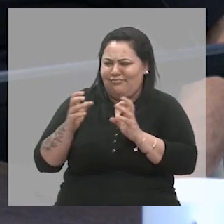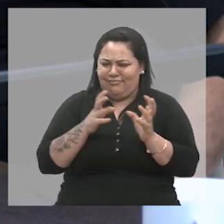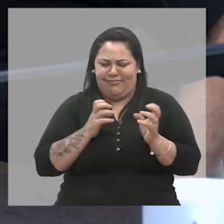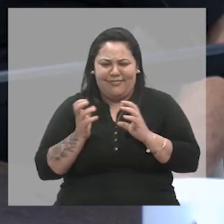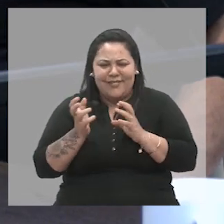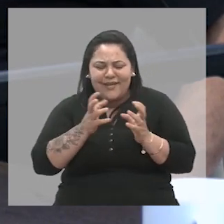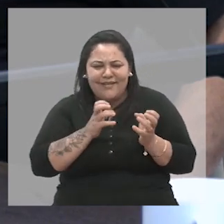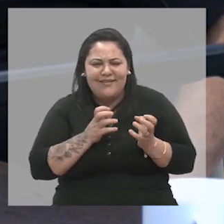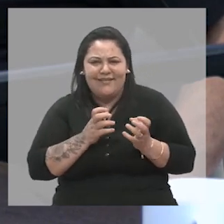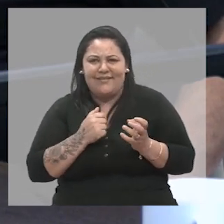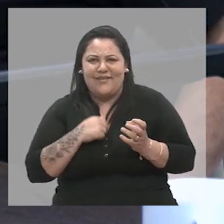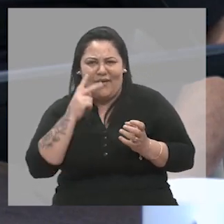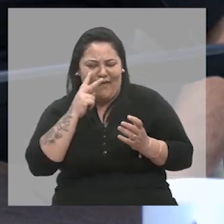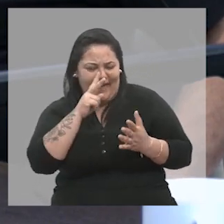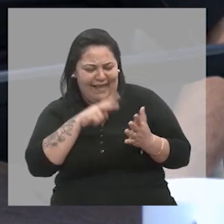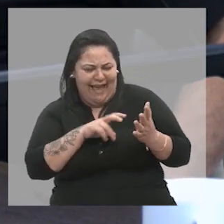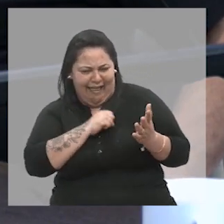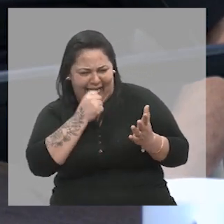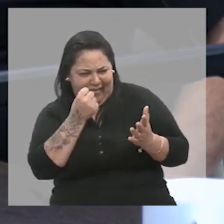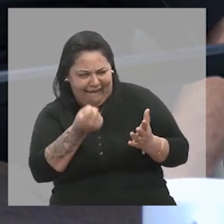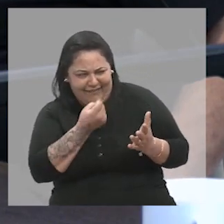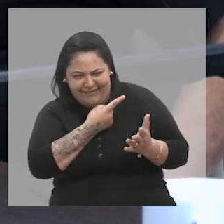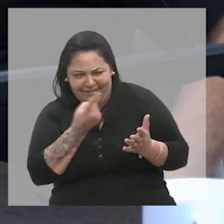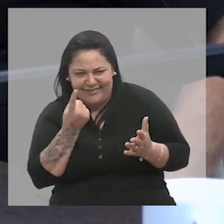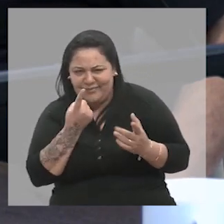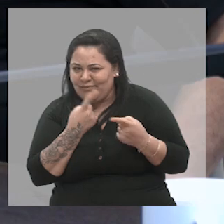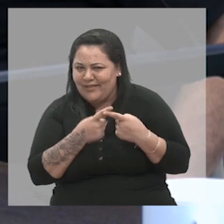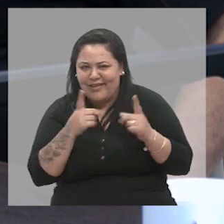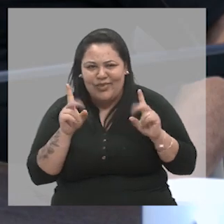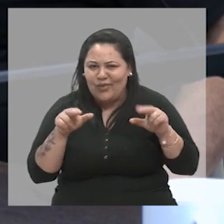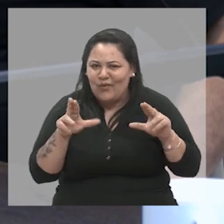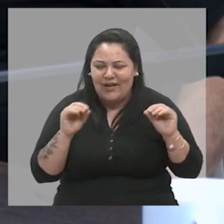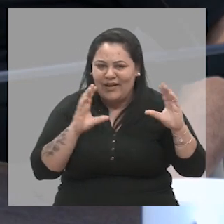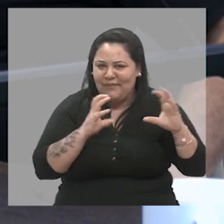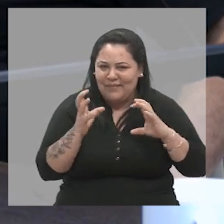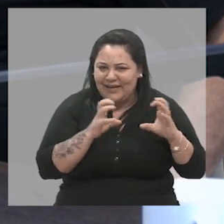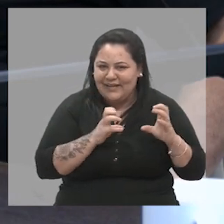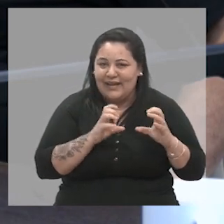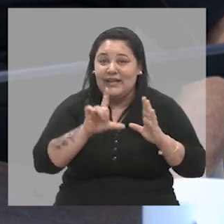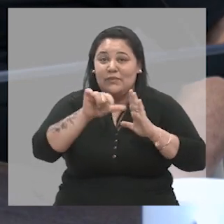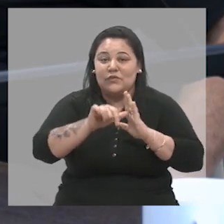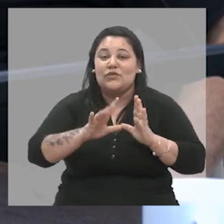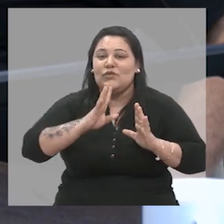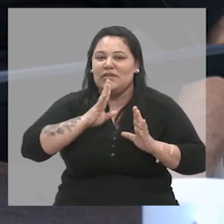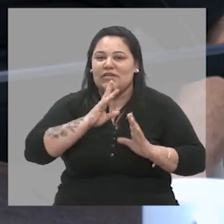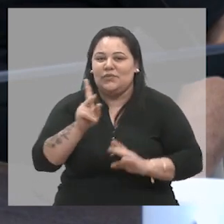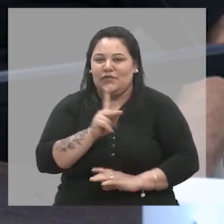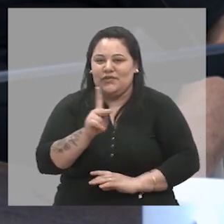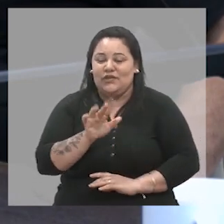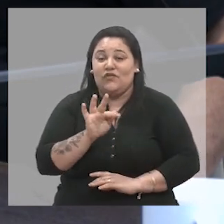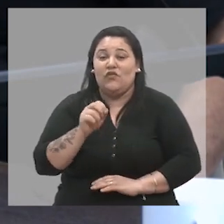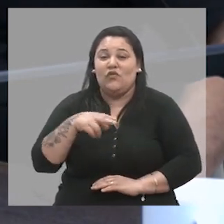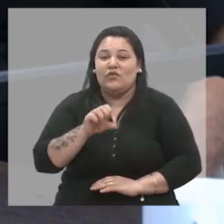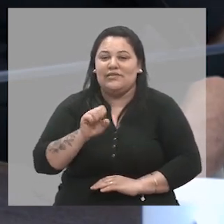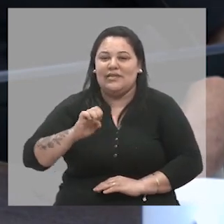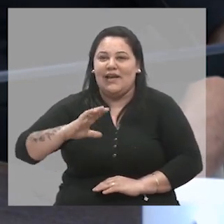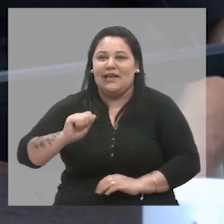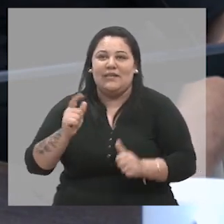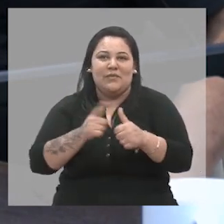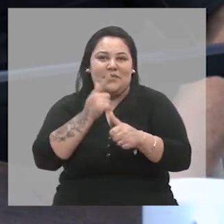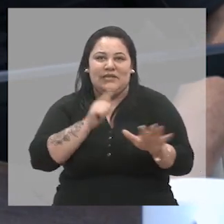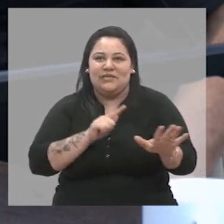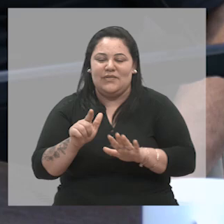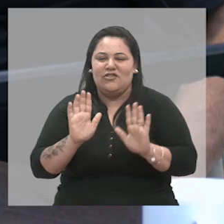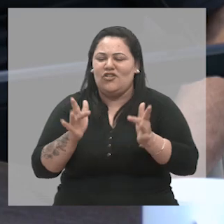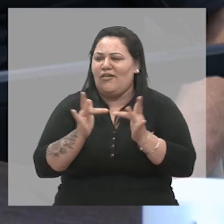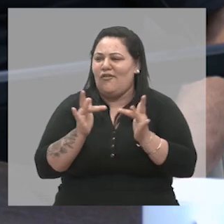olhava assim, ficava parecia um pouco de raiva, assim, deles. Mas aí, depois que eu conheci o Fonseca, pode-se dizer, na primeira semana, assim, a